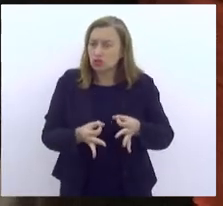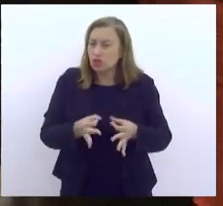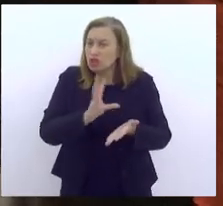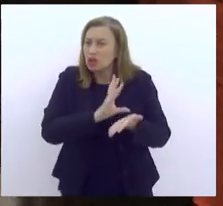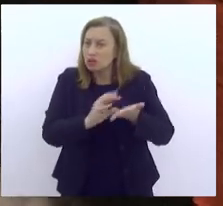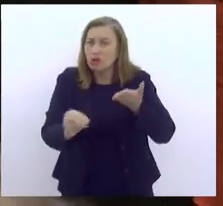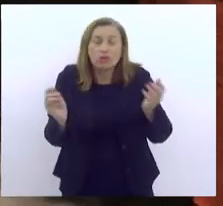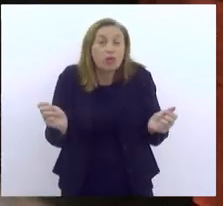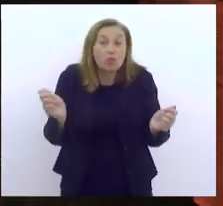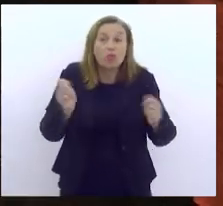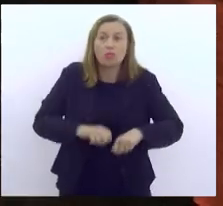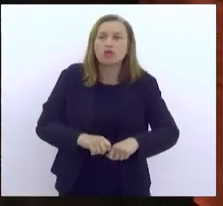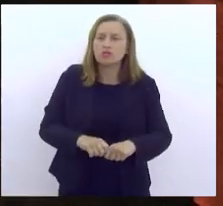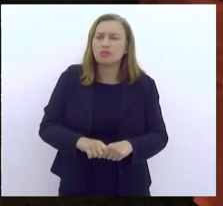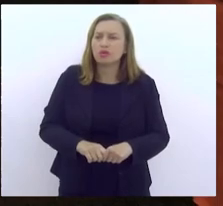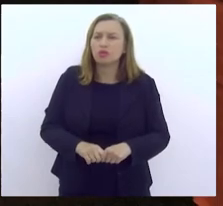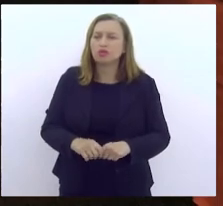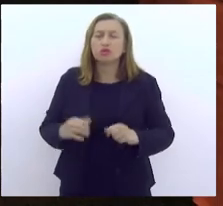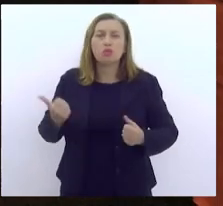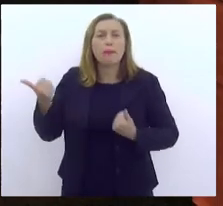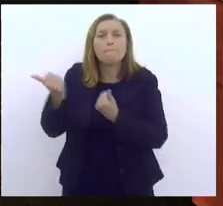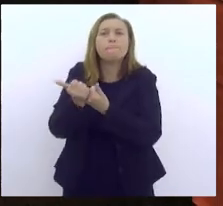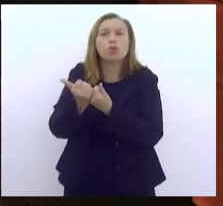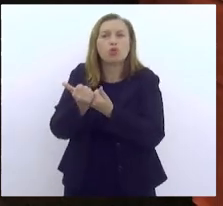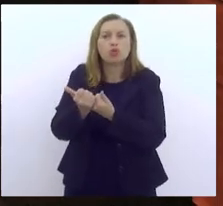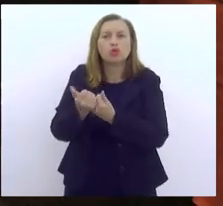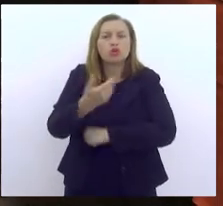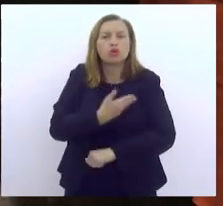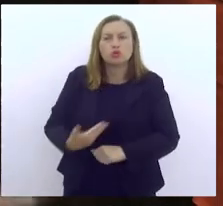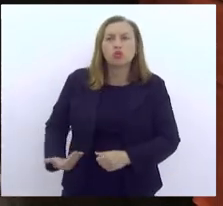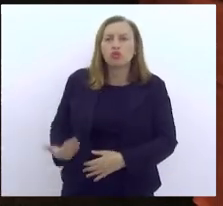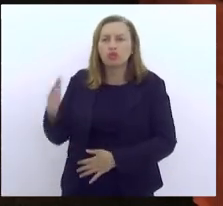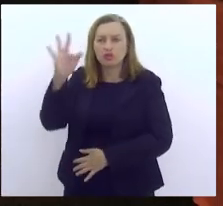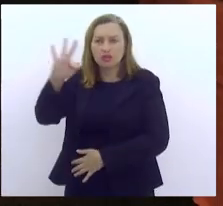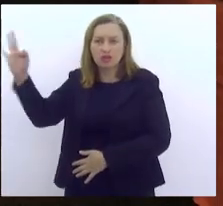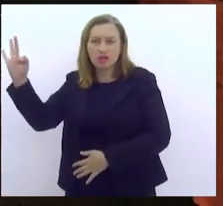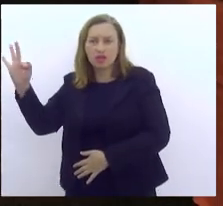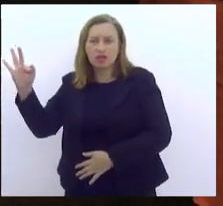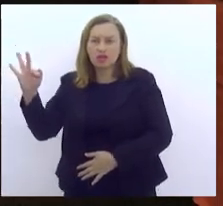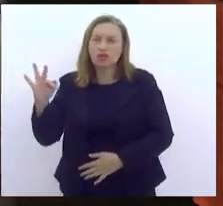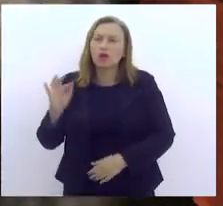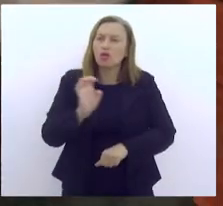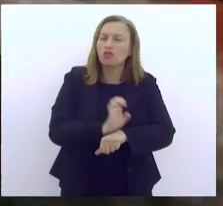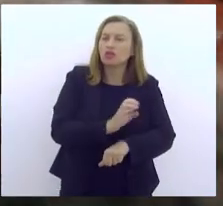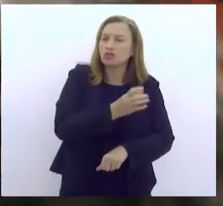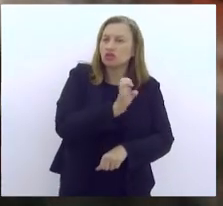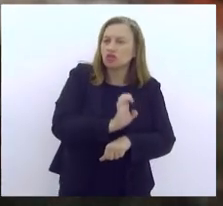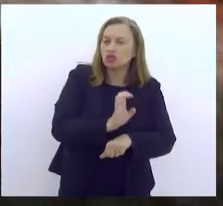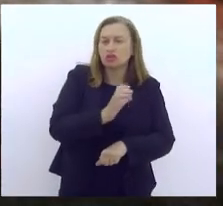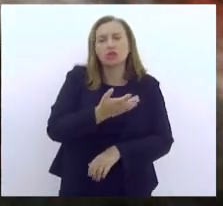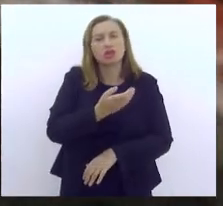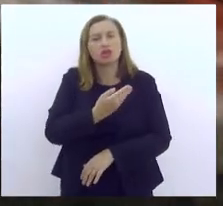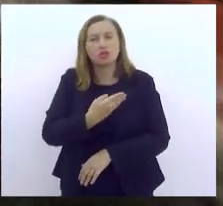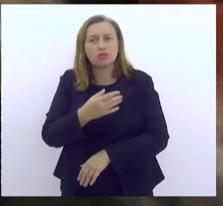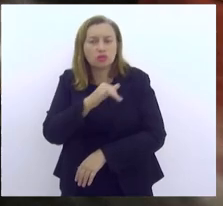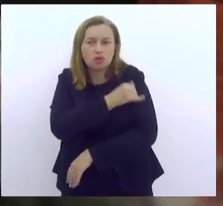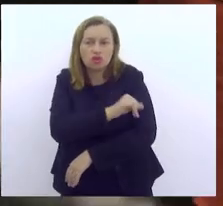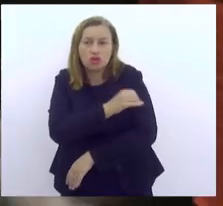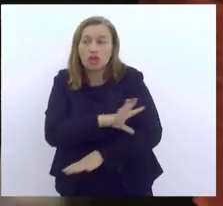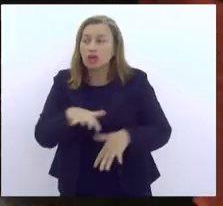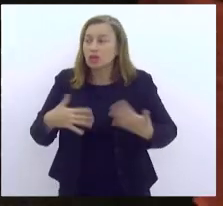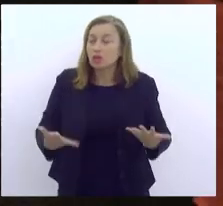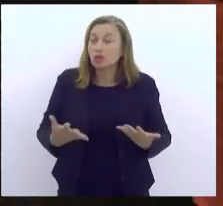pauta a possibilidade de um apoio do governo federal ao governo do Estado do Rio de Janeiro. E aí, com todo o apreço